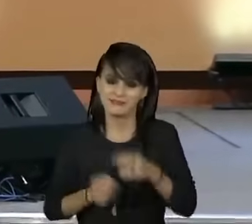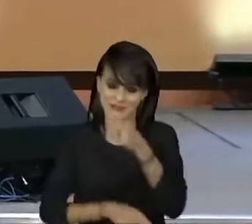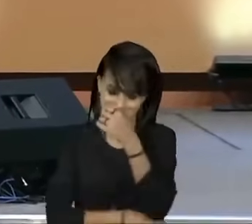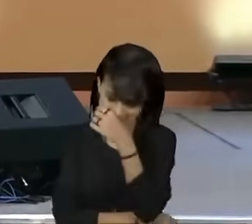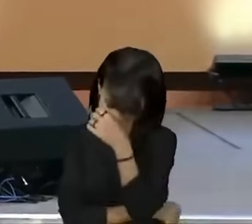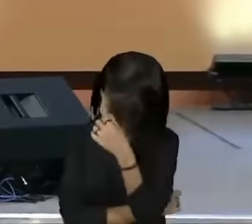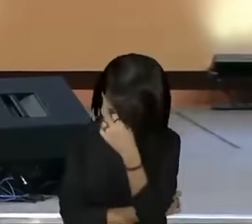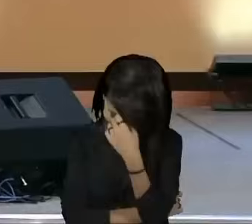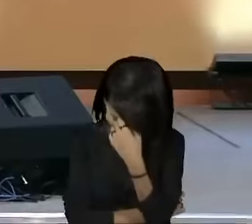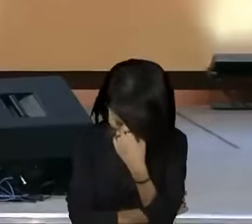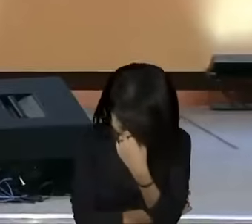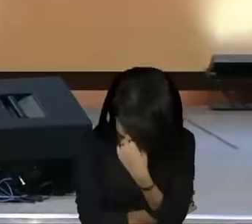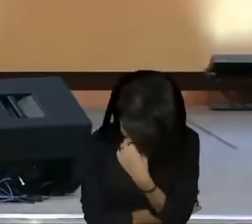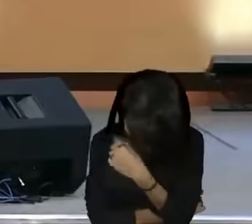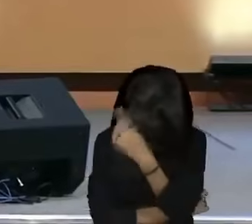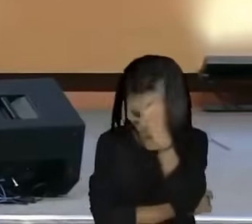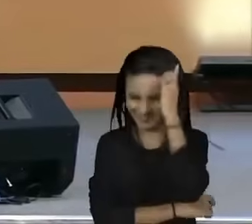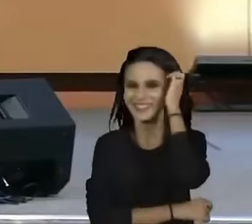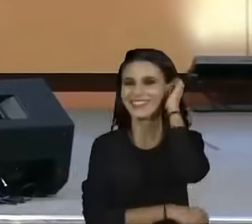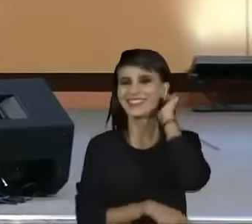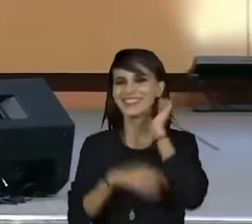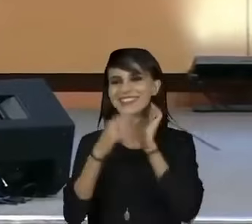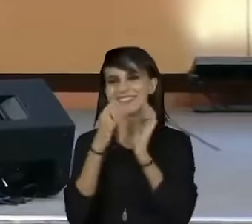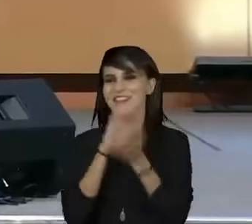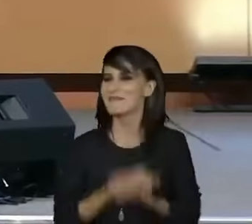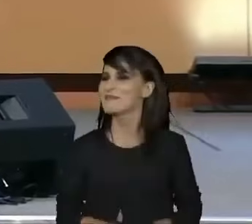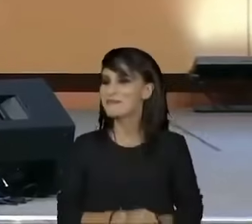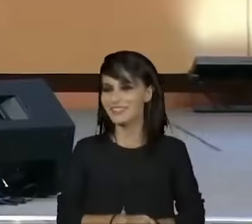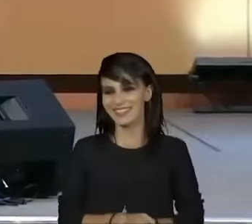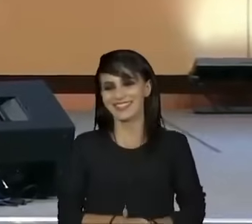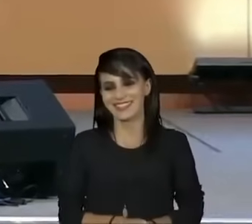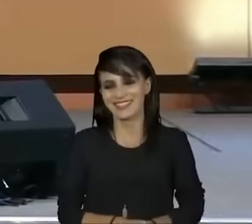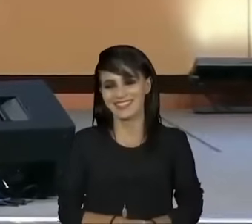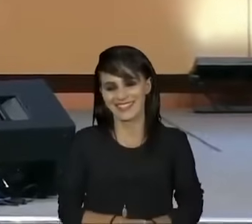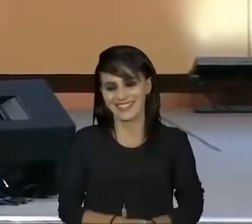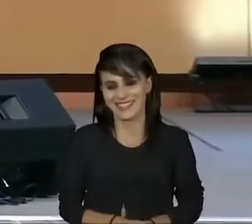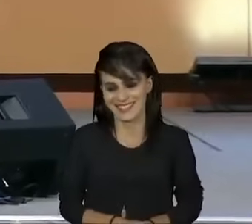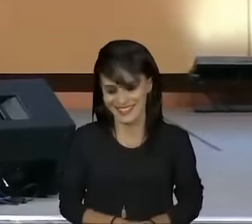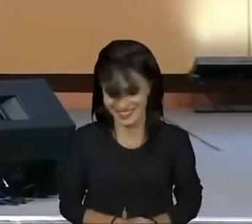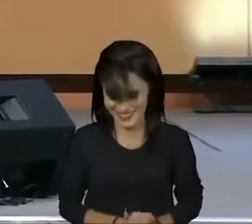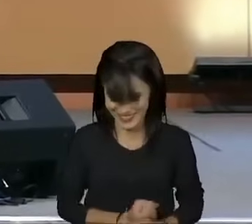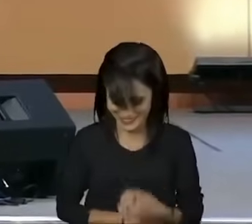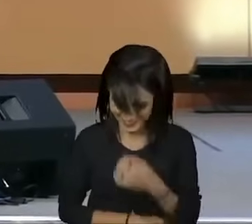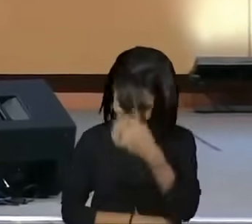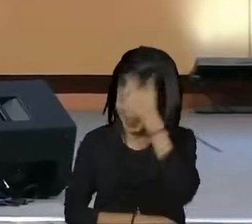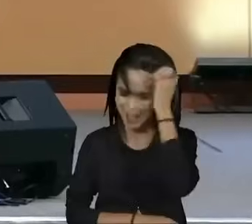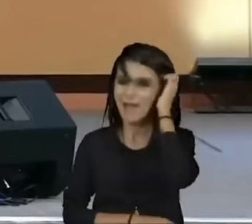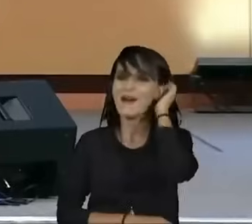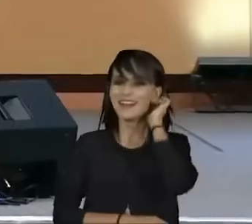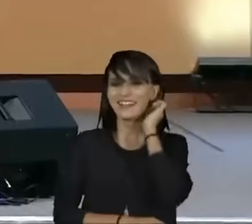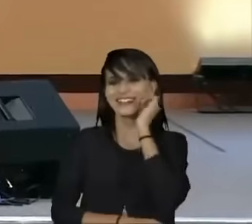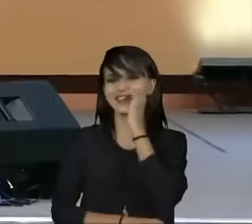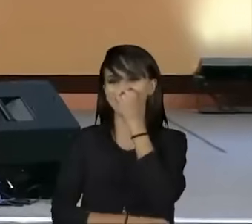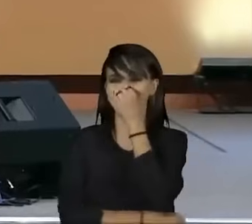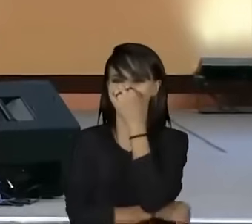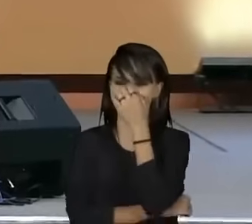funciona direito Ah meu senhor deixa eu continuar a mensagem ah